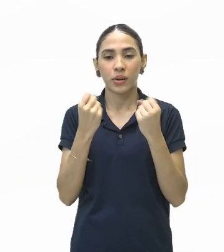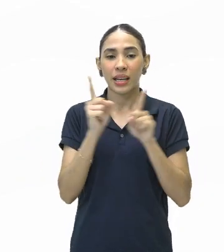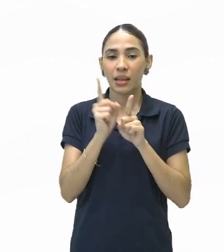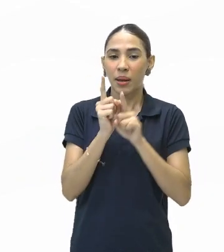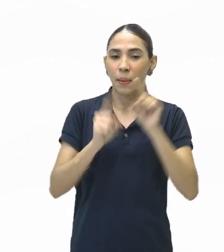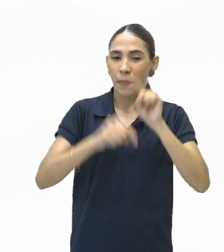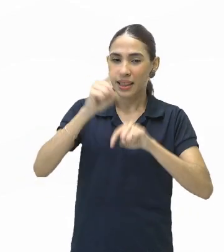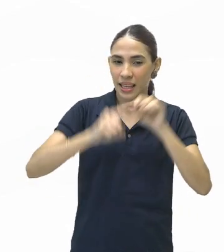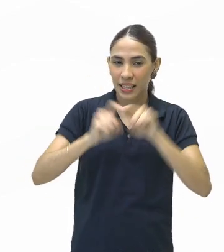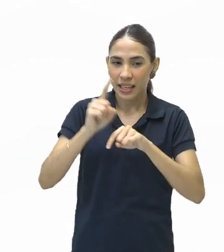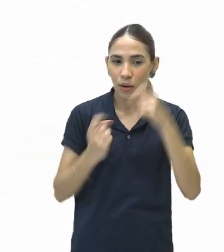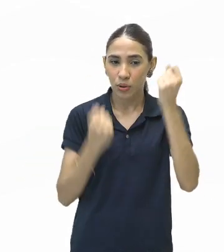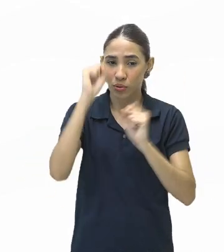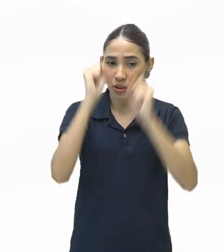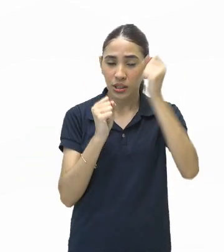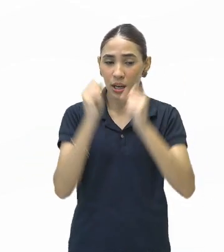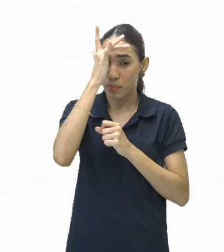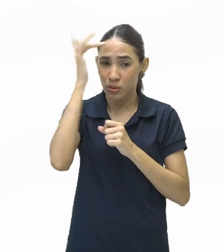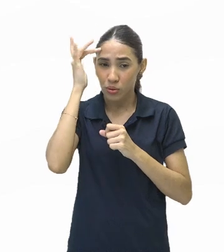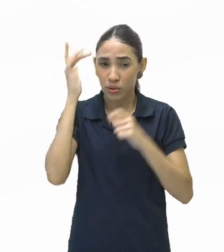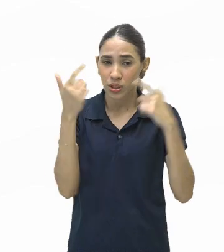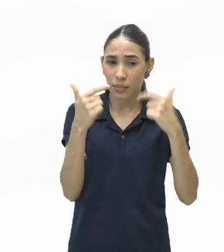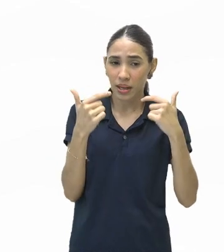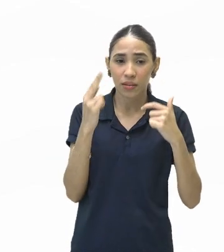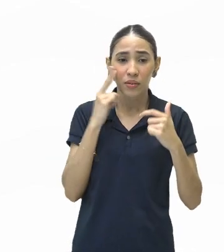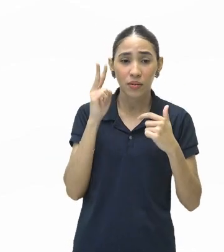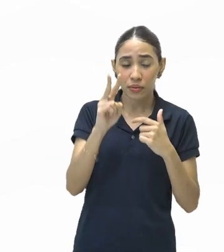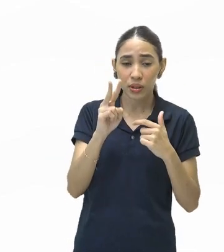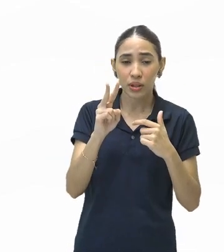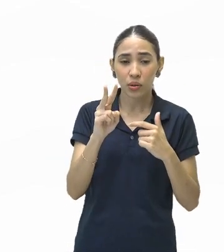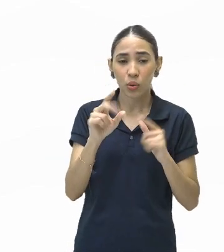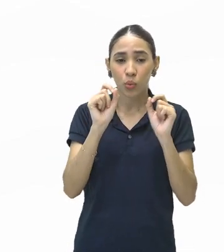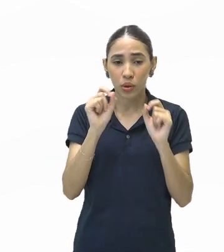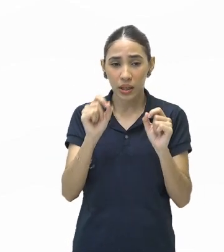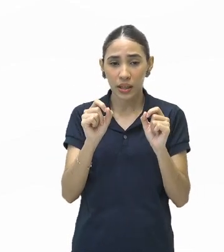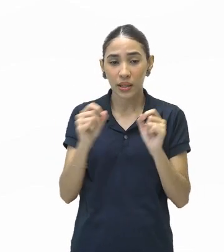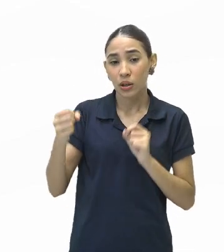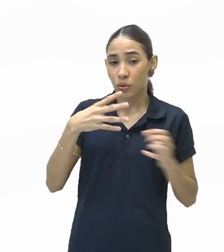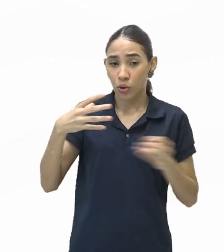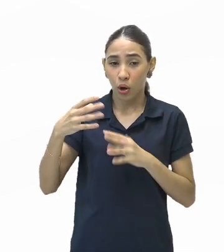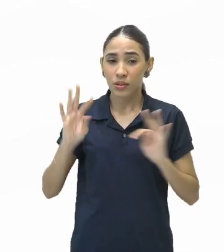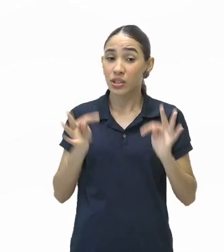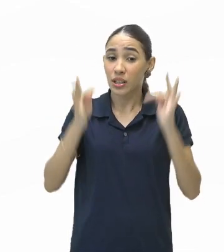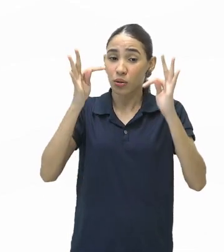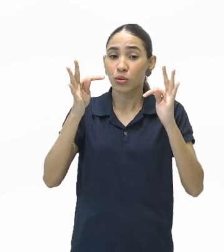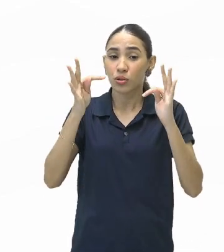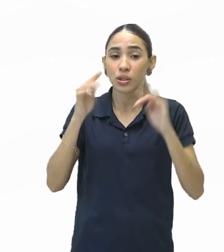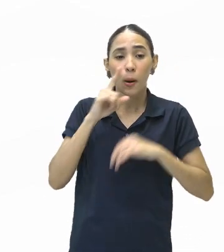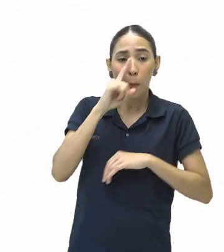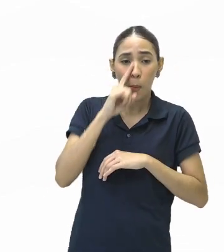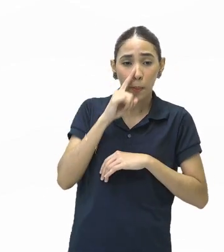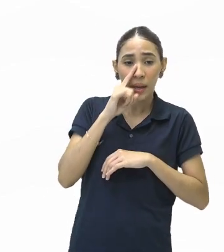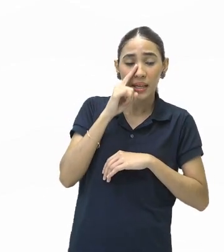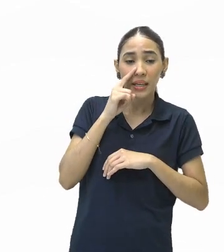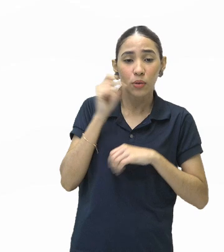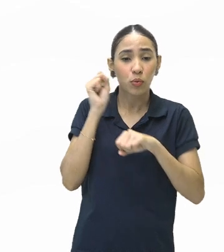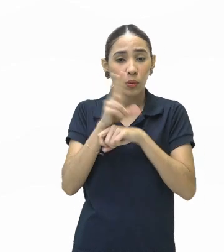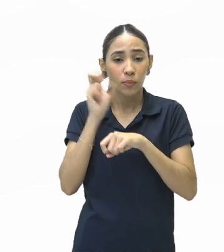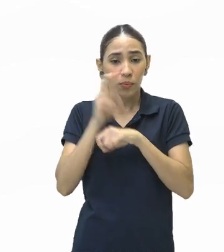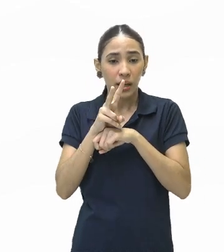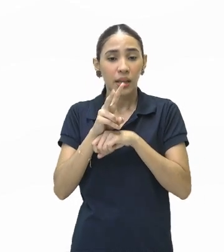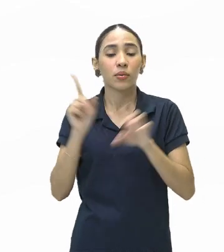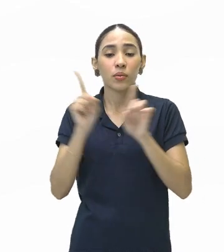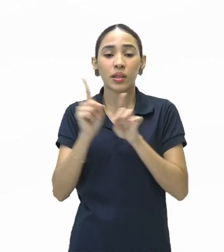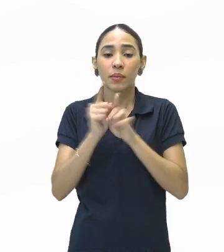industriais por trabalhadores que viam nas novas tecnologias uma ameaça aos seus empregos e meios